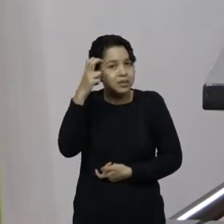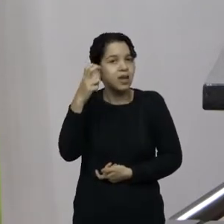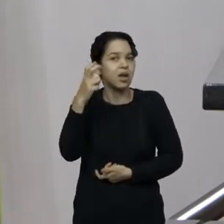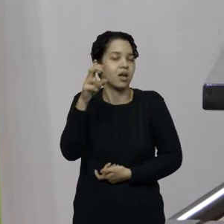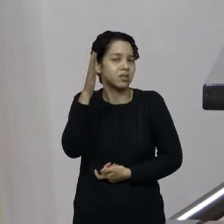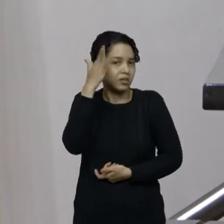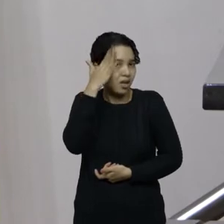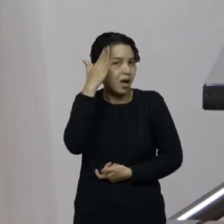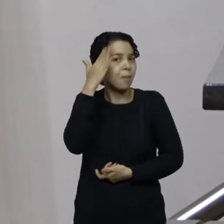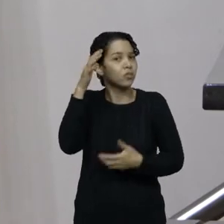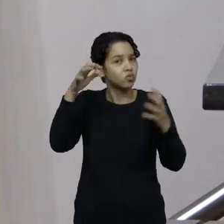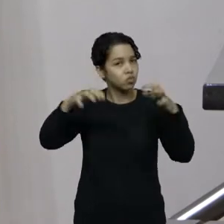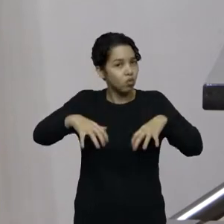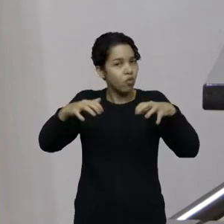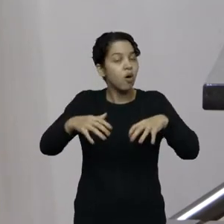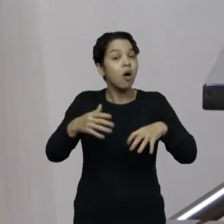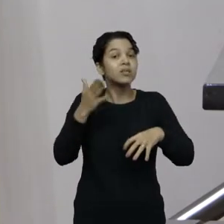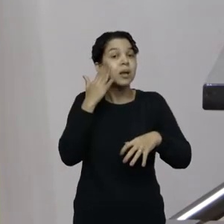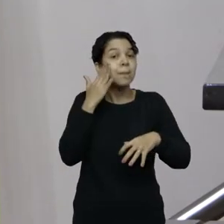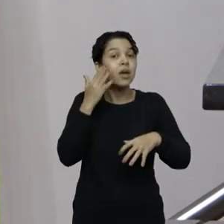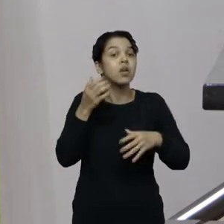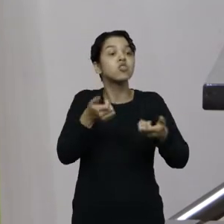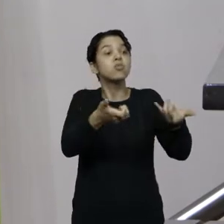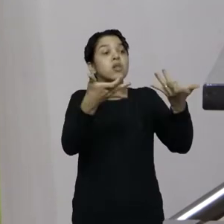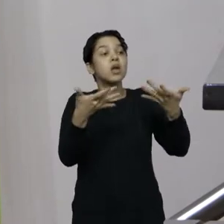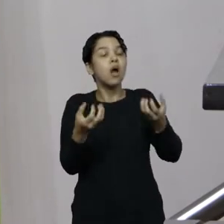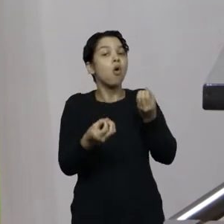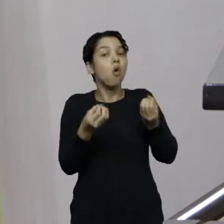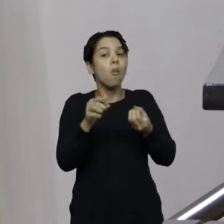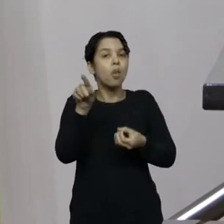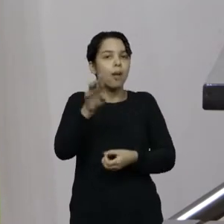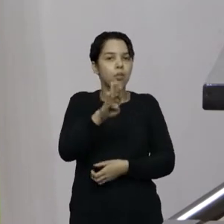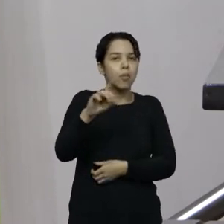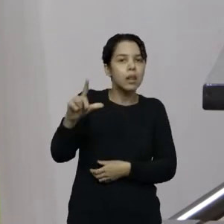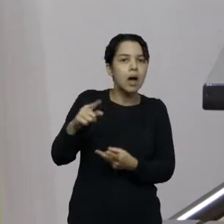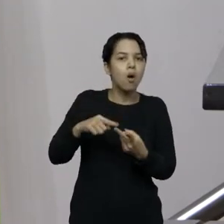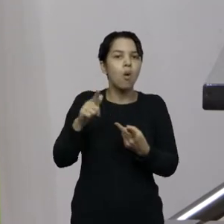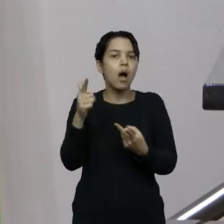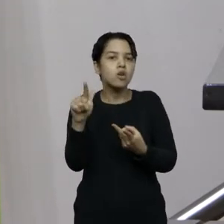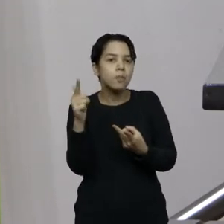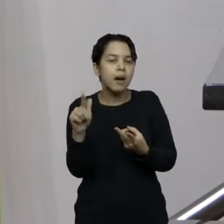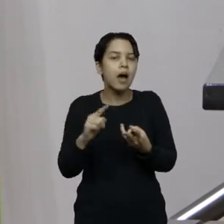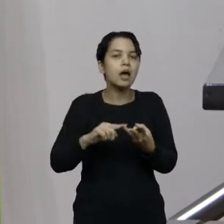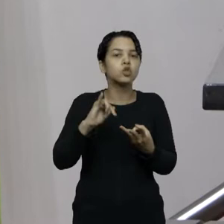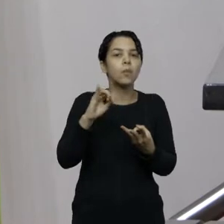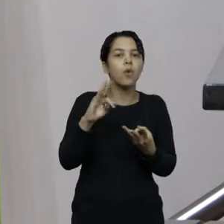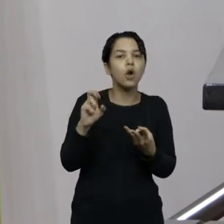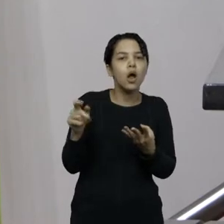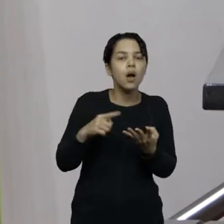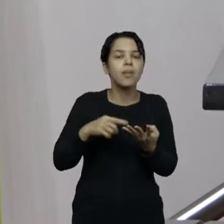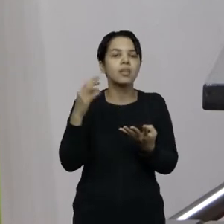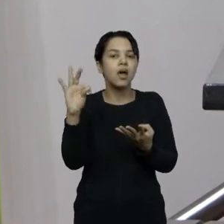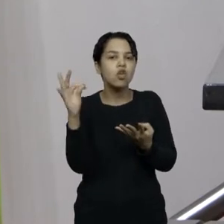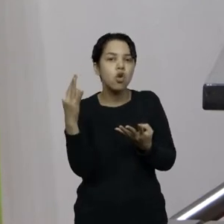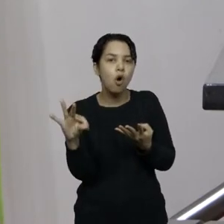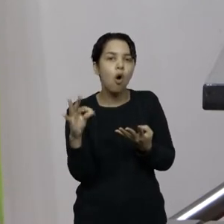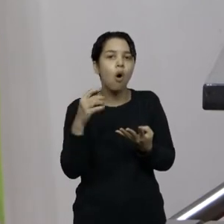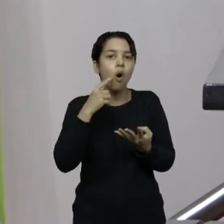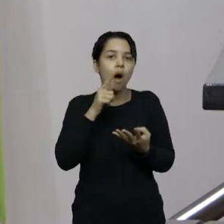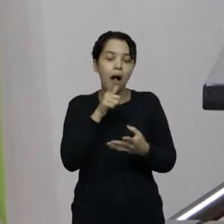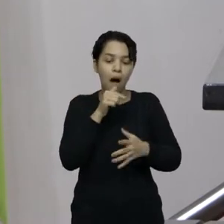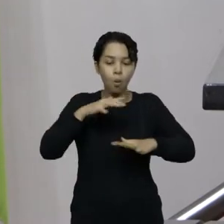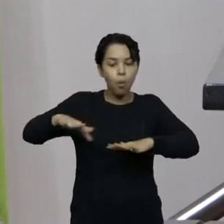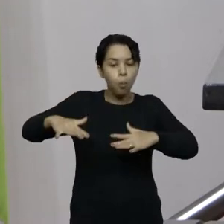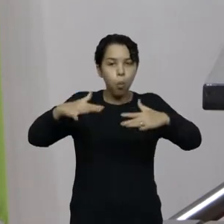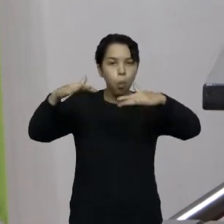eu quero ver explicar chover um monte lá para Blumenau para Gaspar para Ituporanga Taió quando ficar debaixo da água